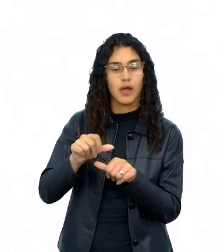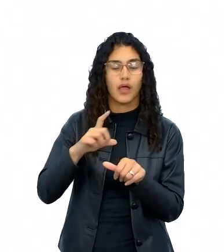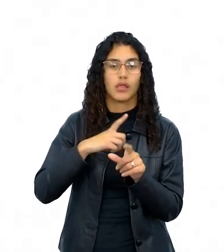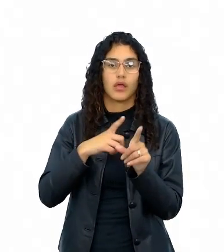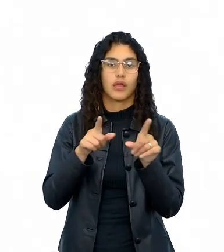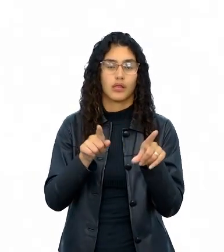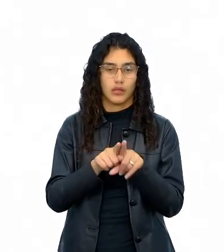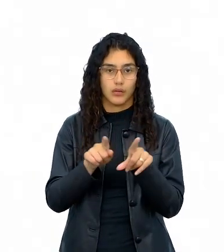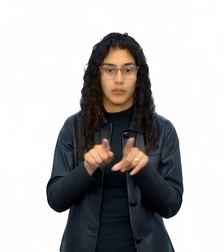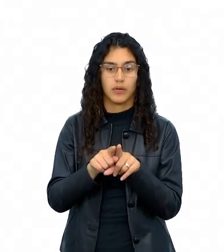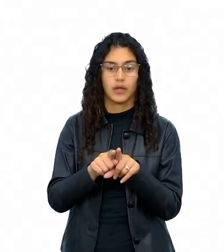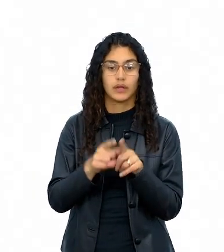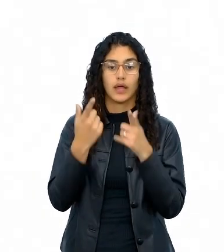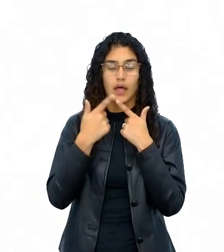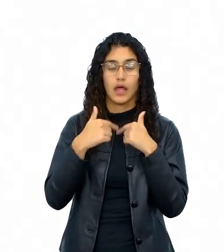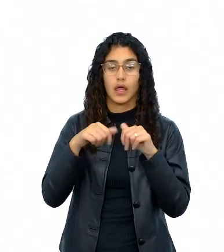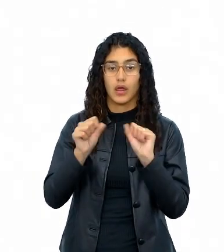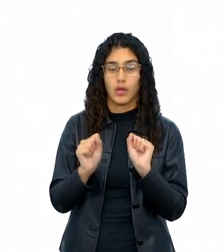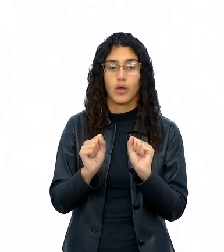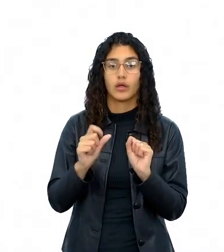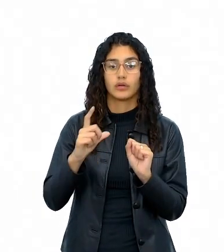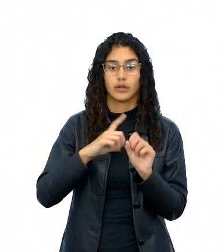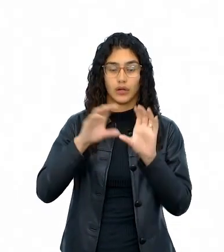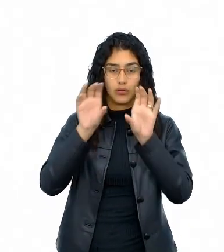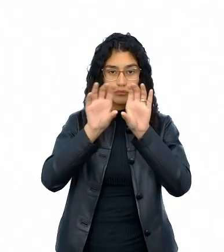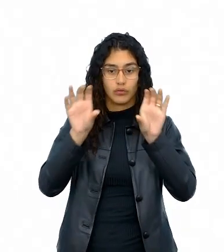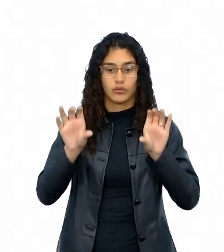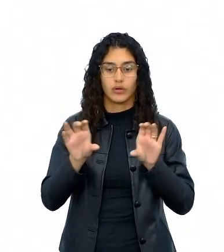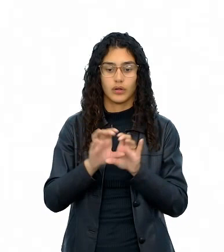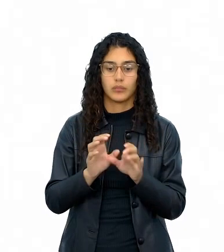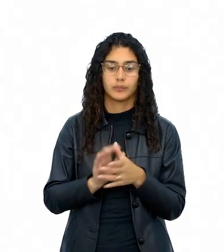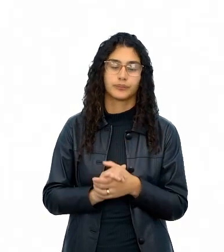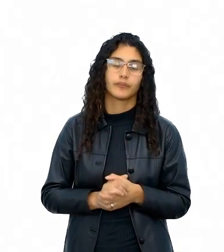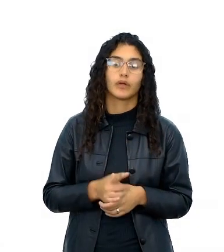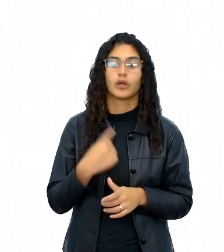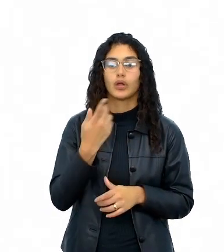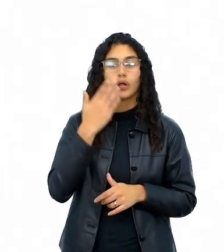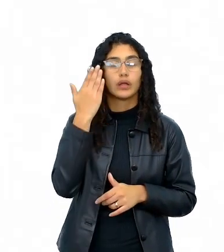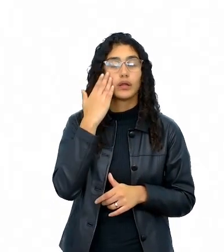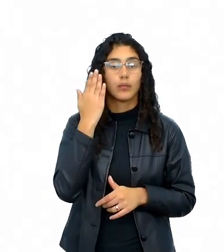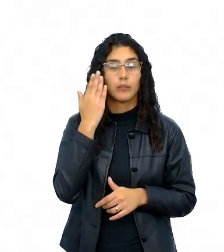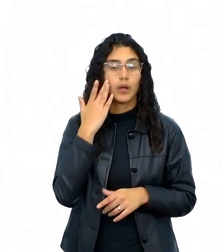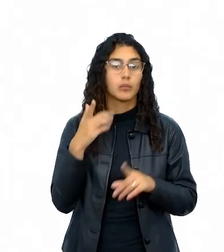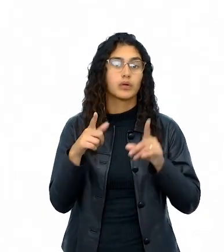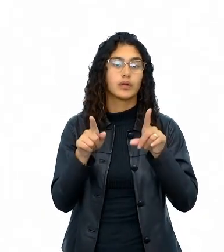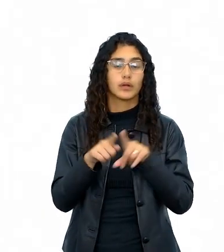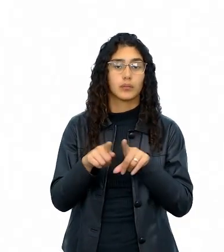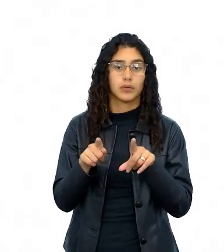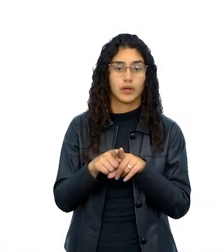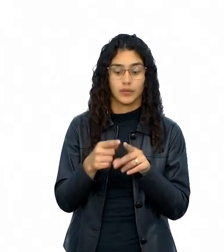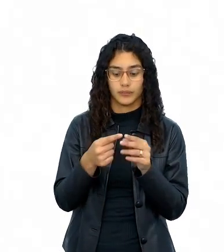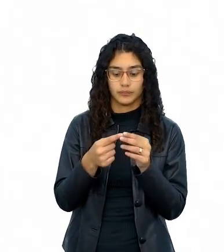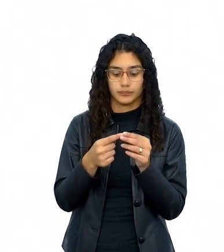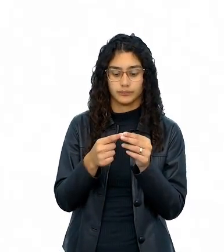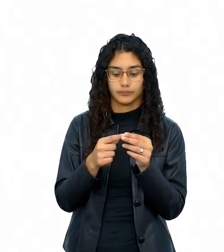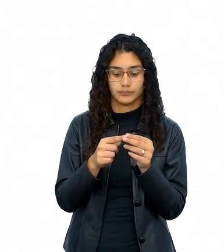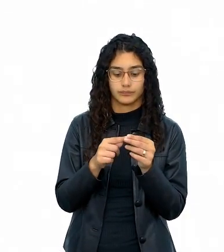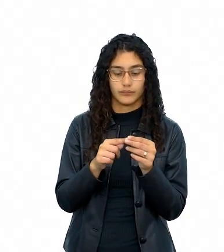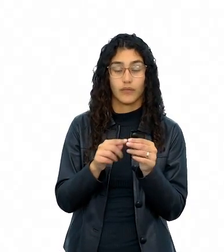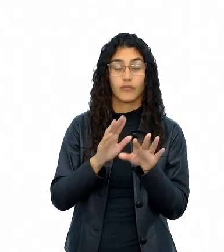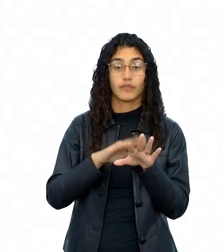lá na linguagem lá ali do fluxograma, né? A gente sabe que esse